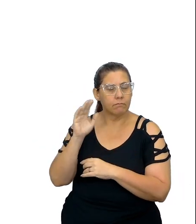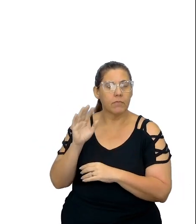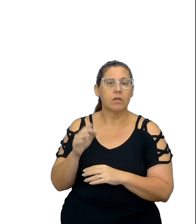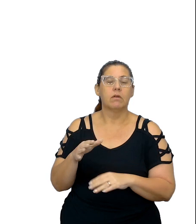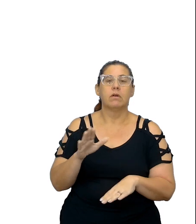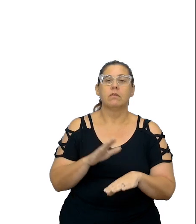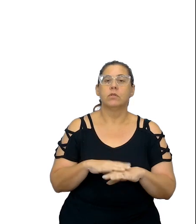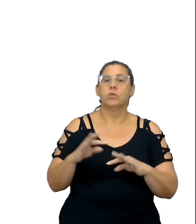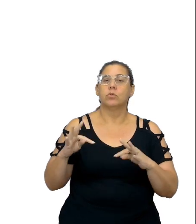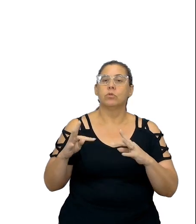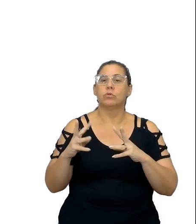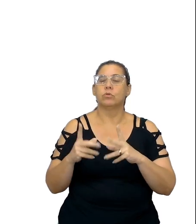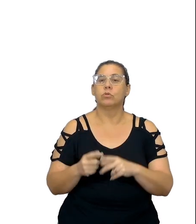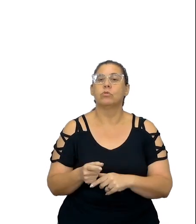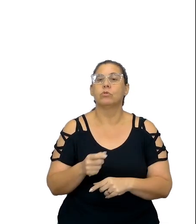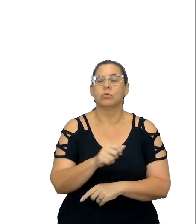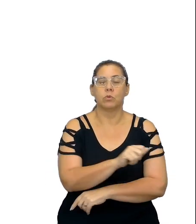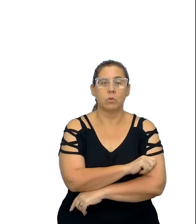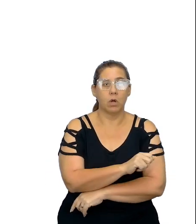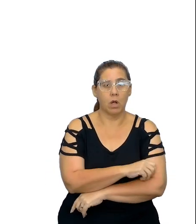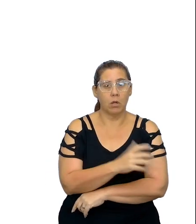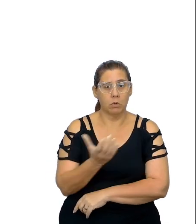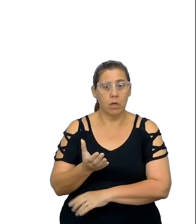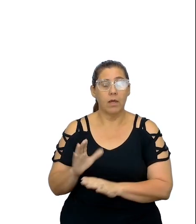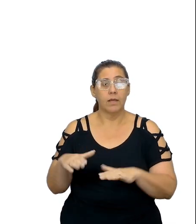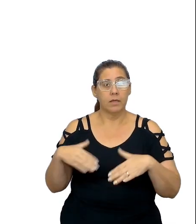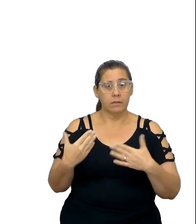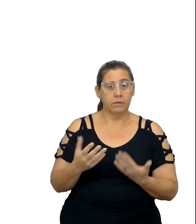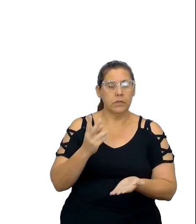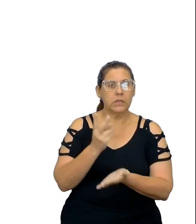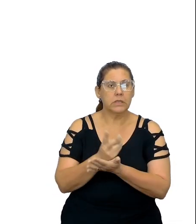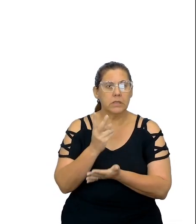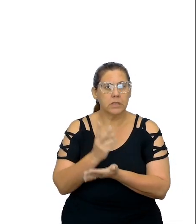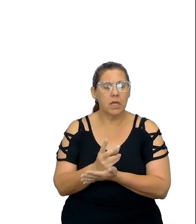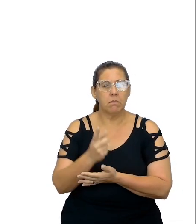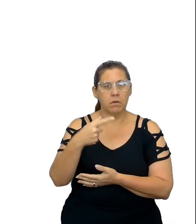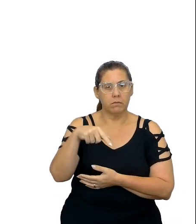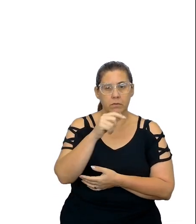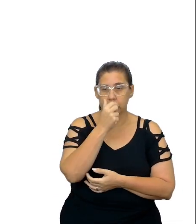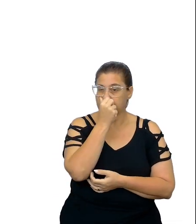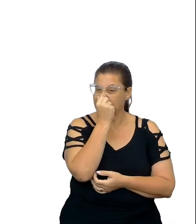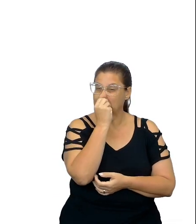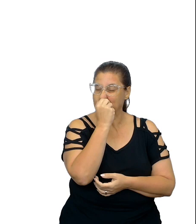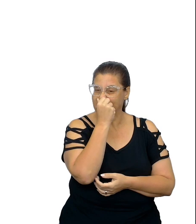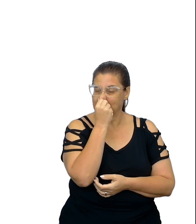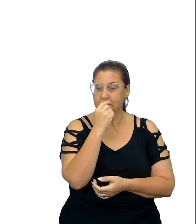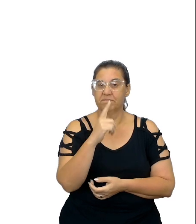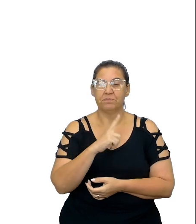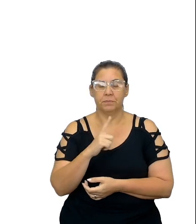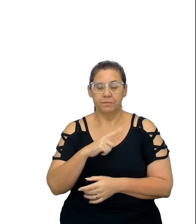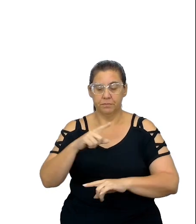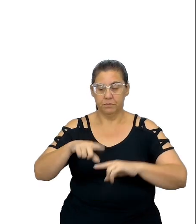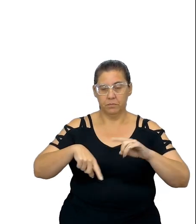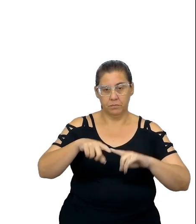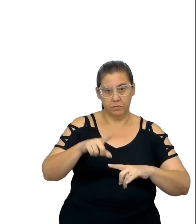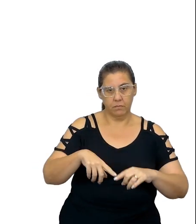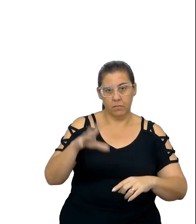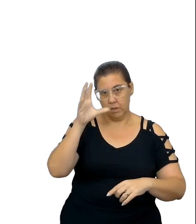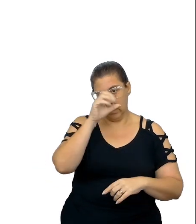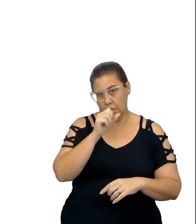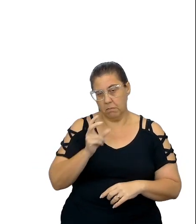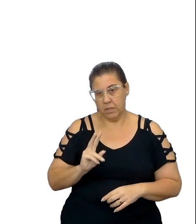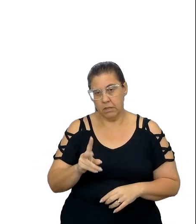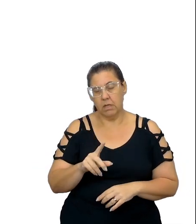necessidades de todos os estudantes. Por isso, professores, sempre que vocês estiverem em mãos com o material do Aprender Sempre,